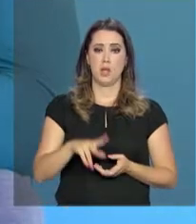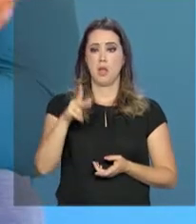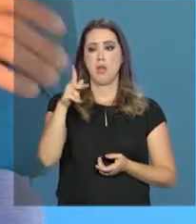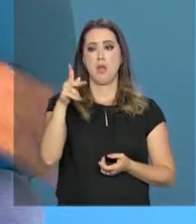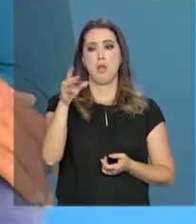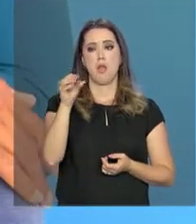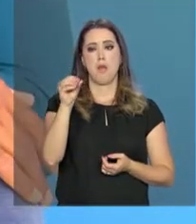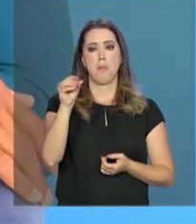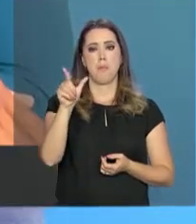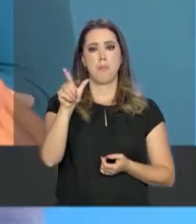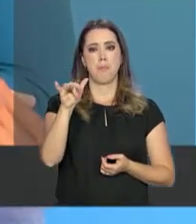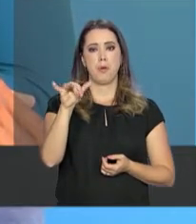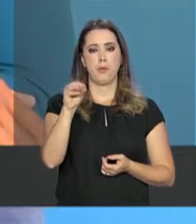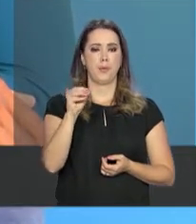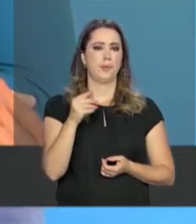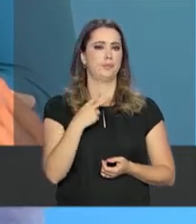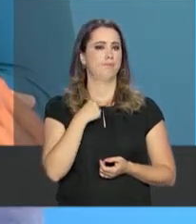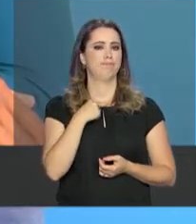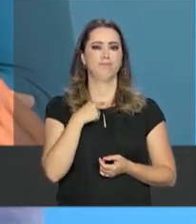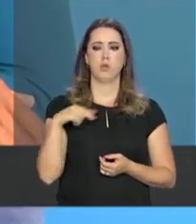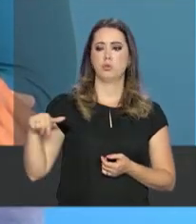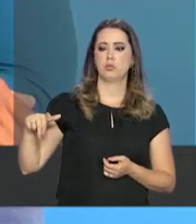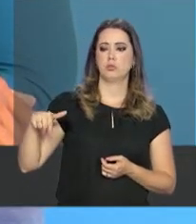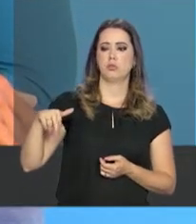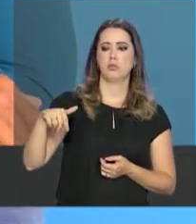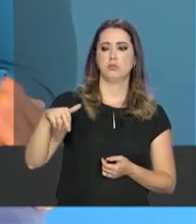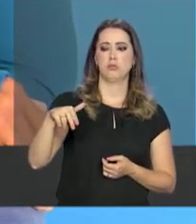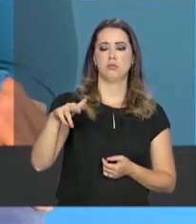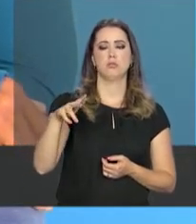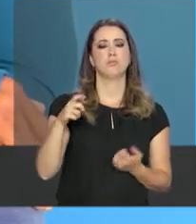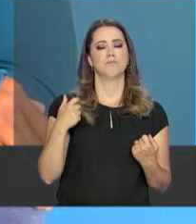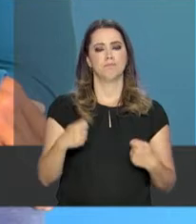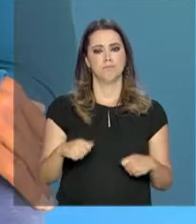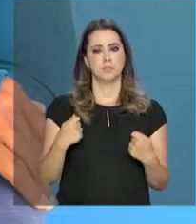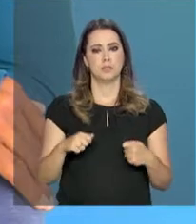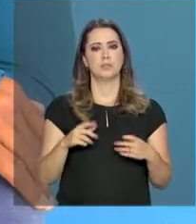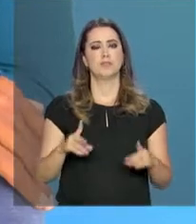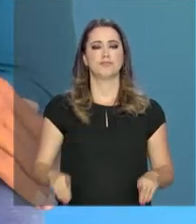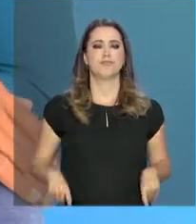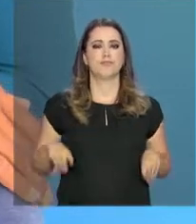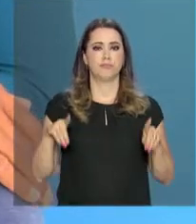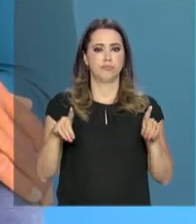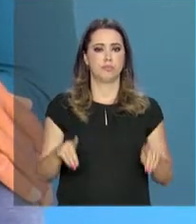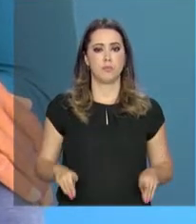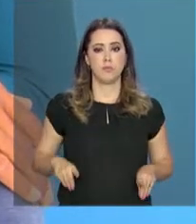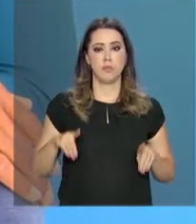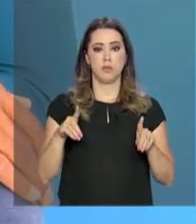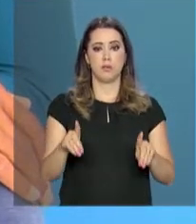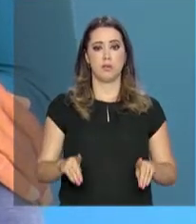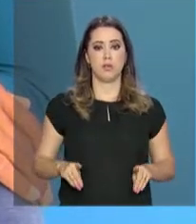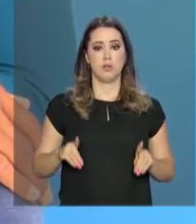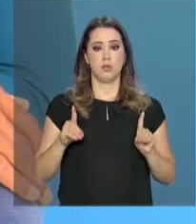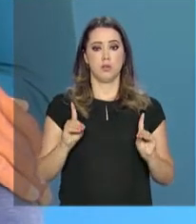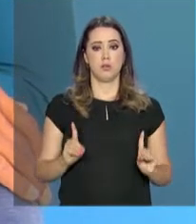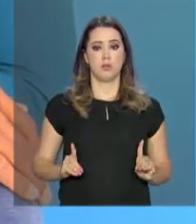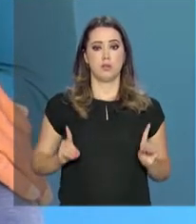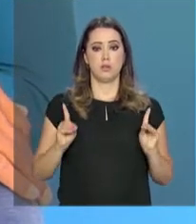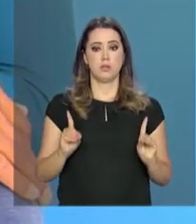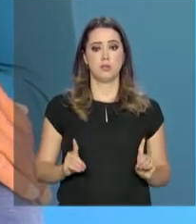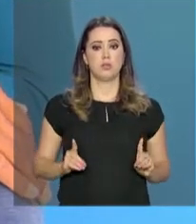possibilidade não dá né então se tornou uma pessoa que tinha que usar cadeira de roda então você sabe que hoje em dia